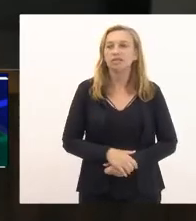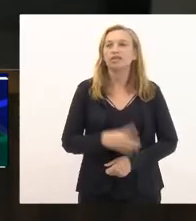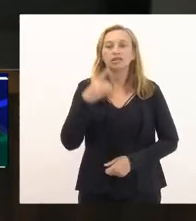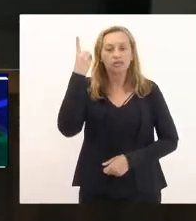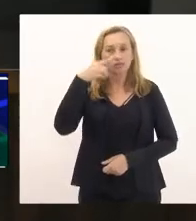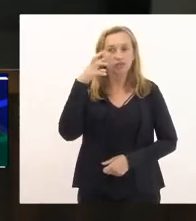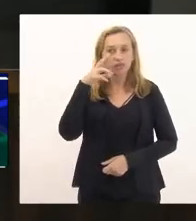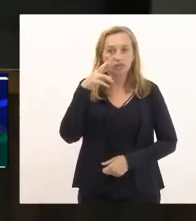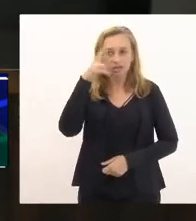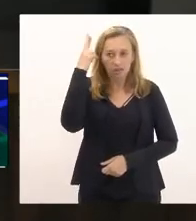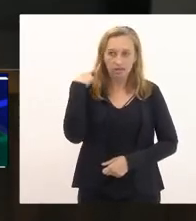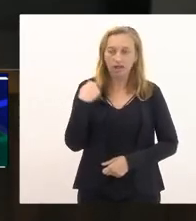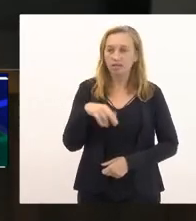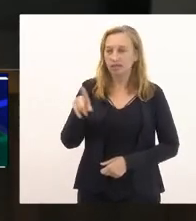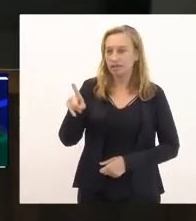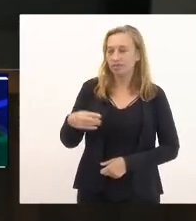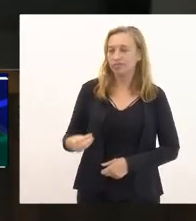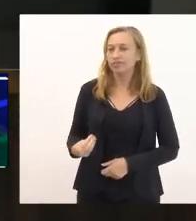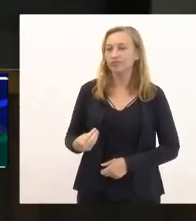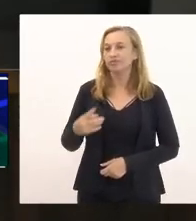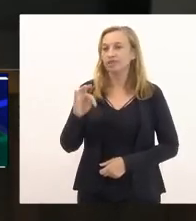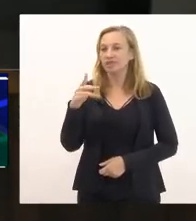Deputada Rosane... Ah, está aqui, Franciane.